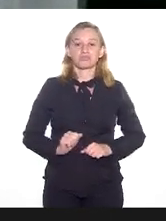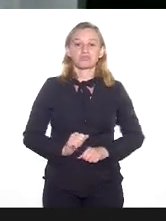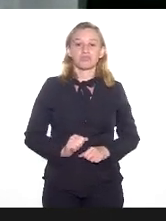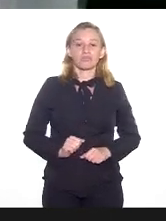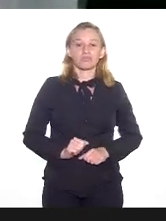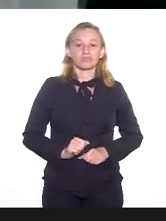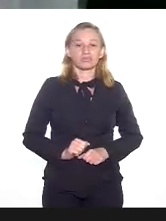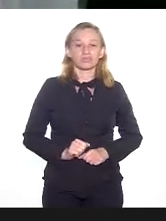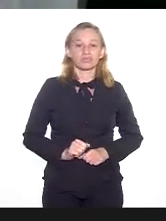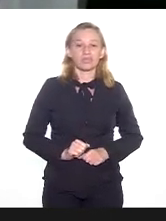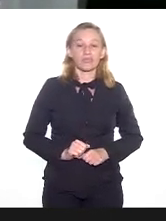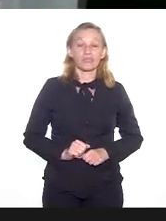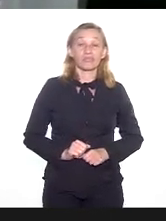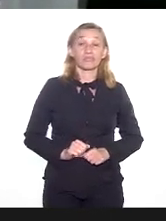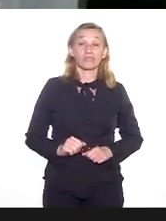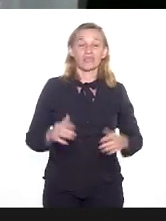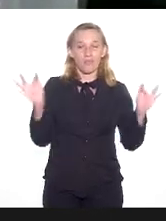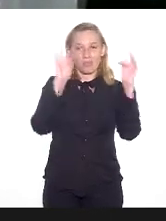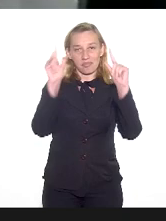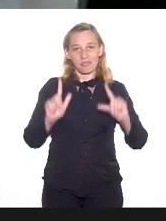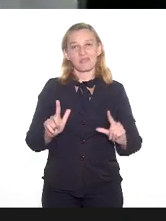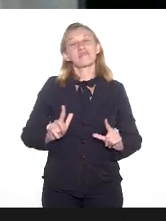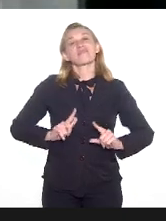eu fico muito feliz,